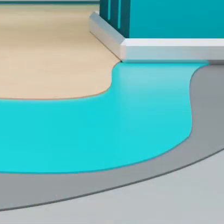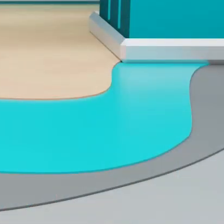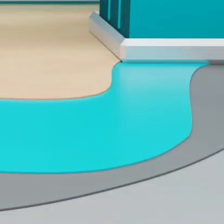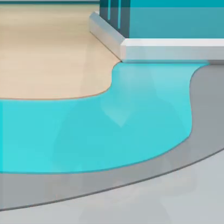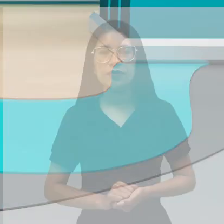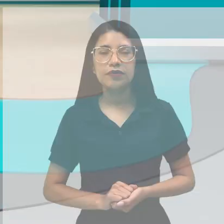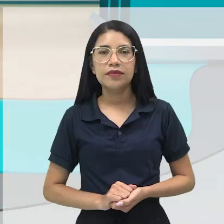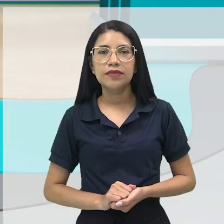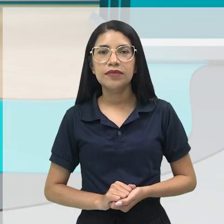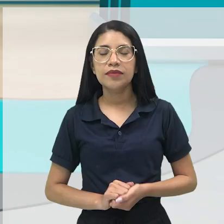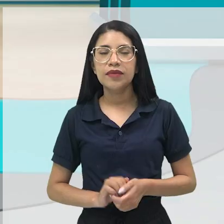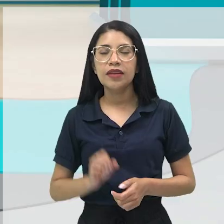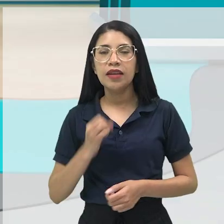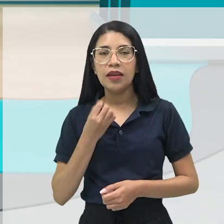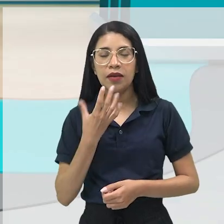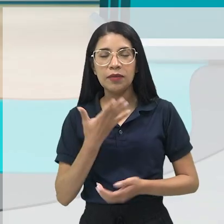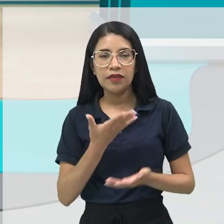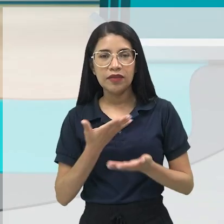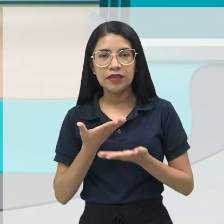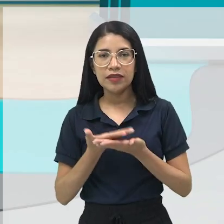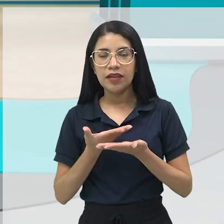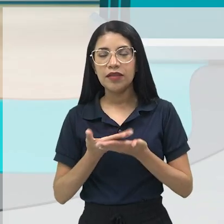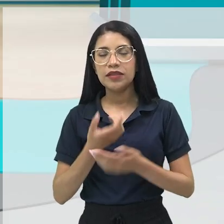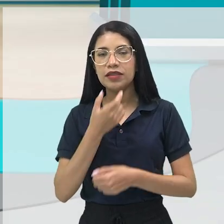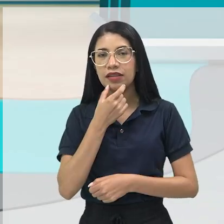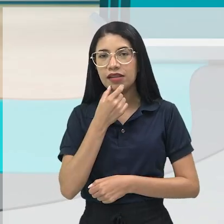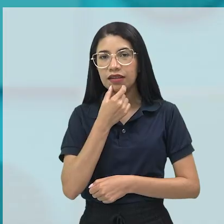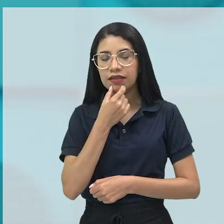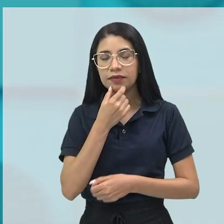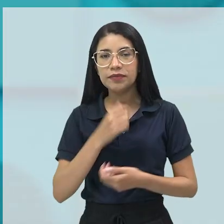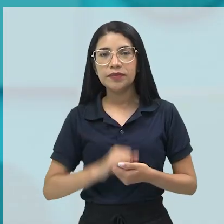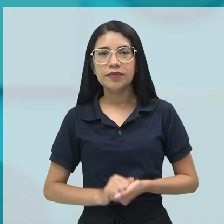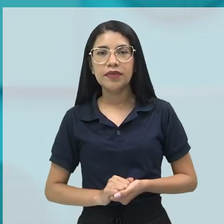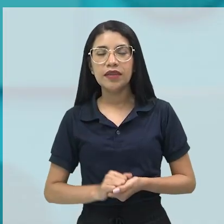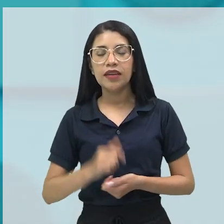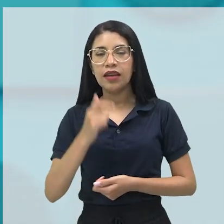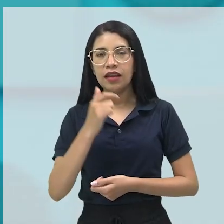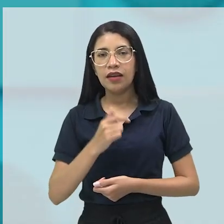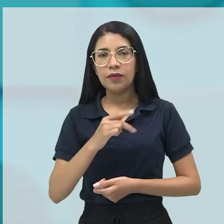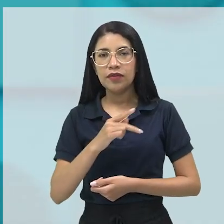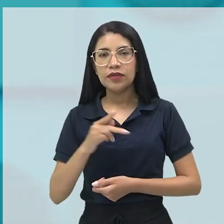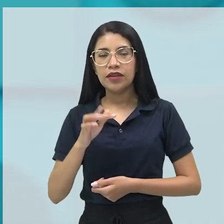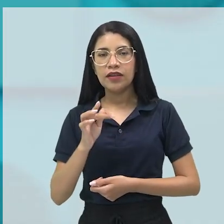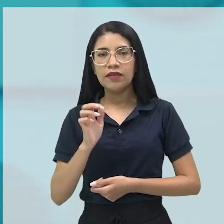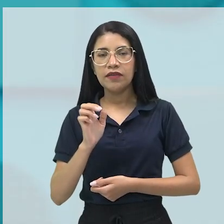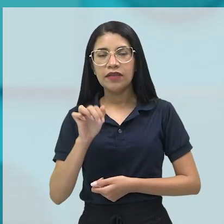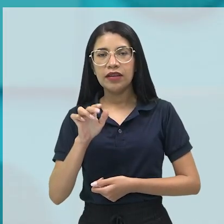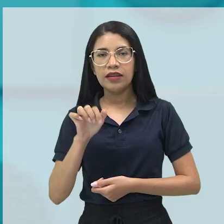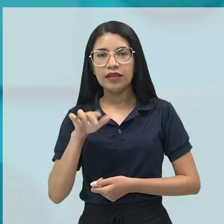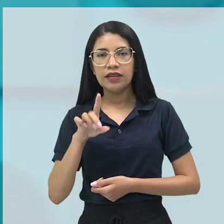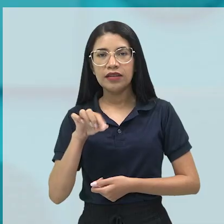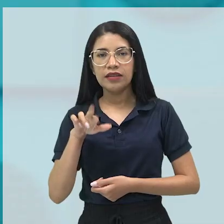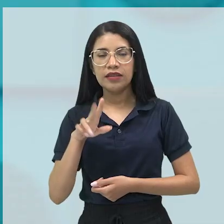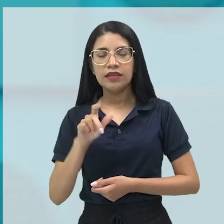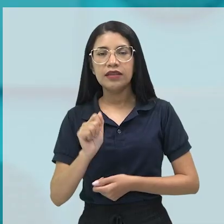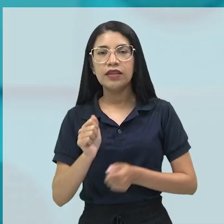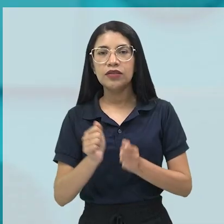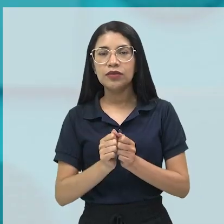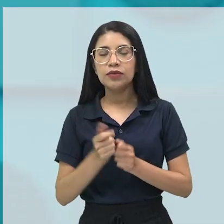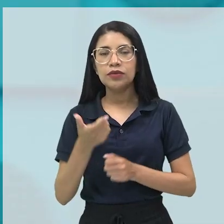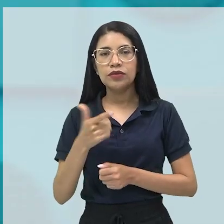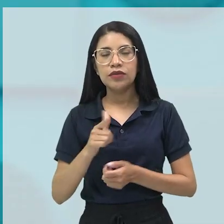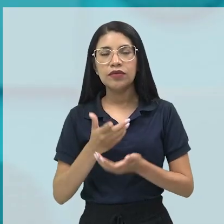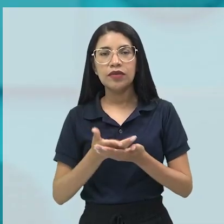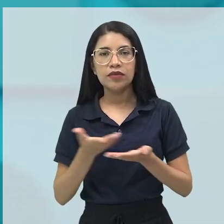everyone, you're welcome. Sejam bem-vindos a mais uma aula de língua inglesa. Eu sou a teacher Fernanda Gurgel, vamos estar juntos mais